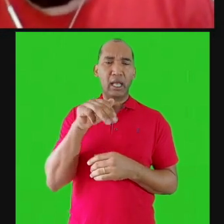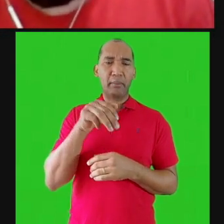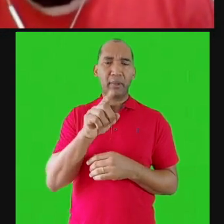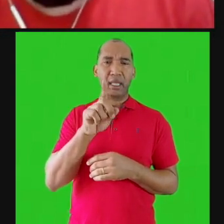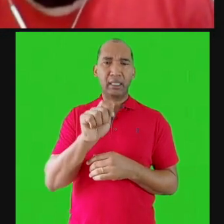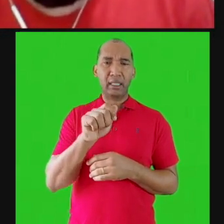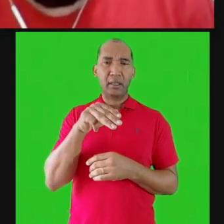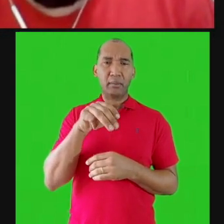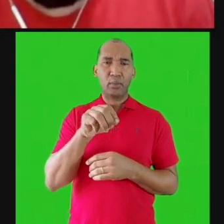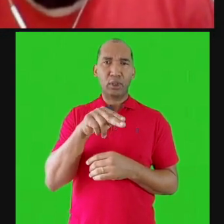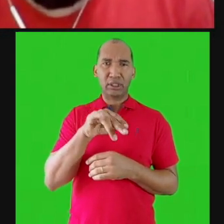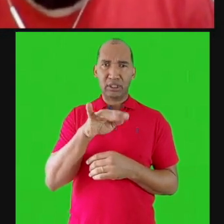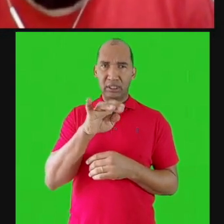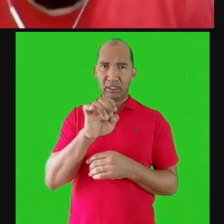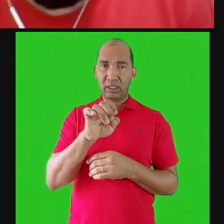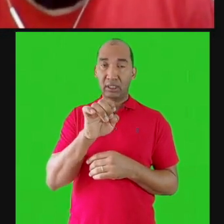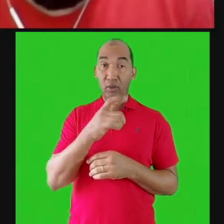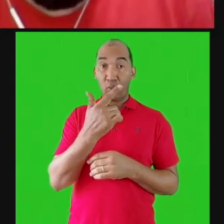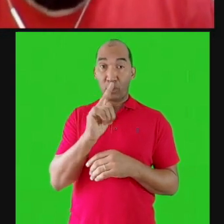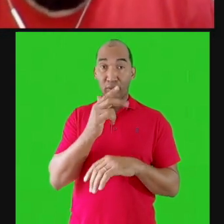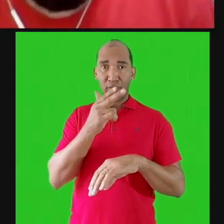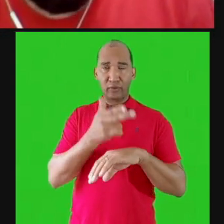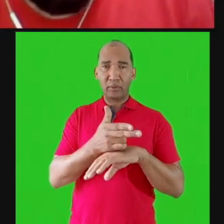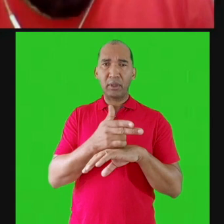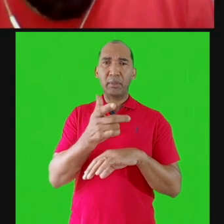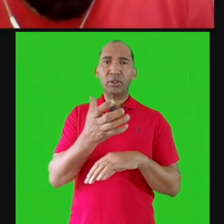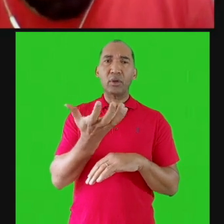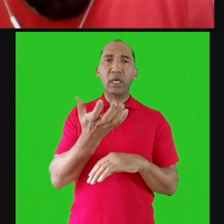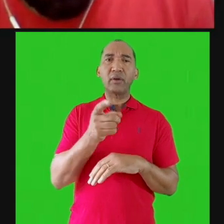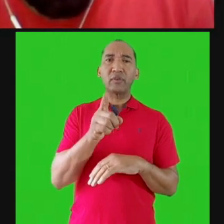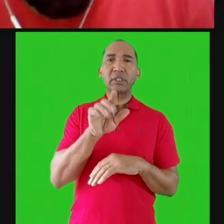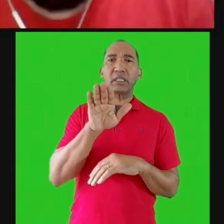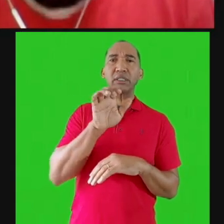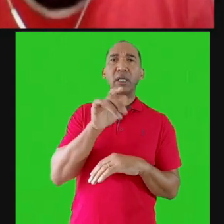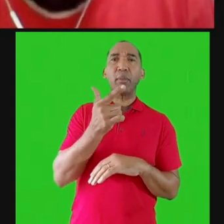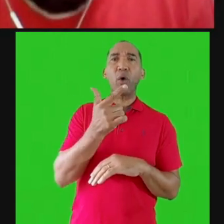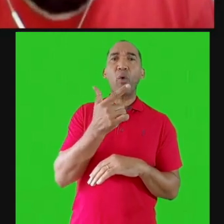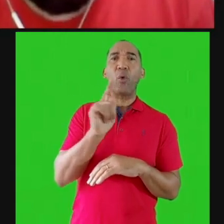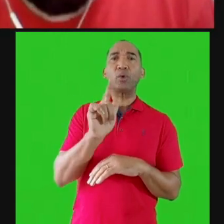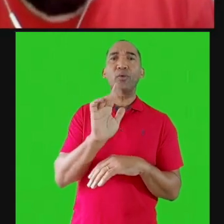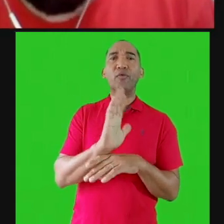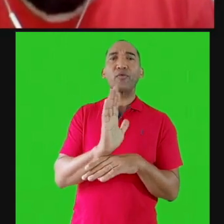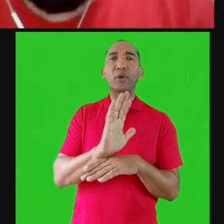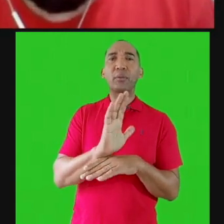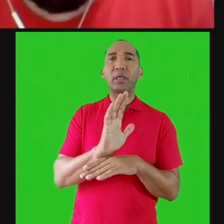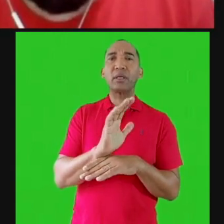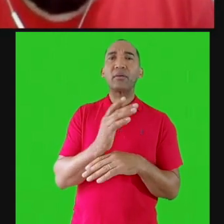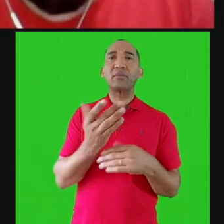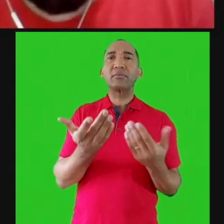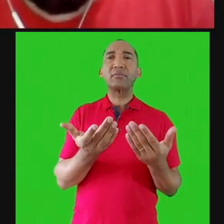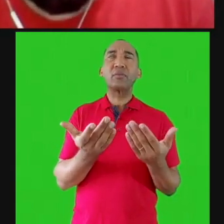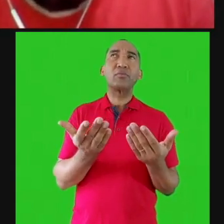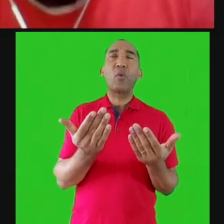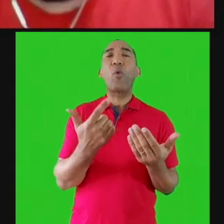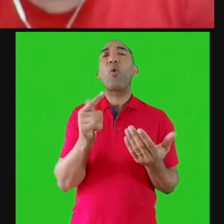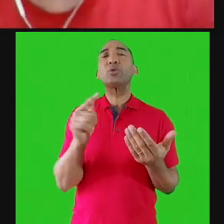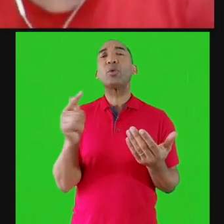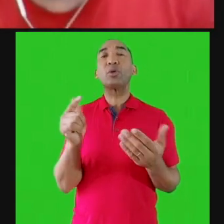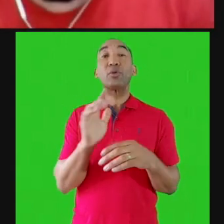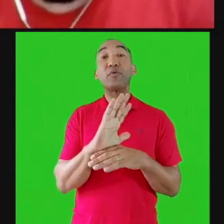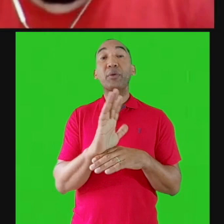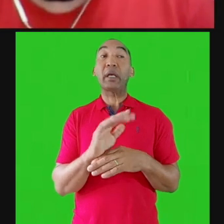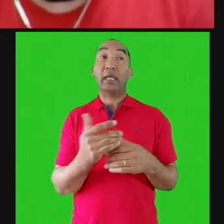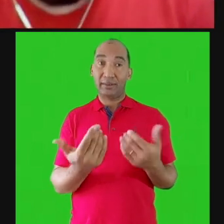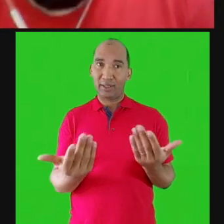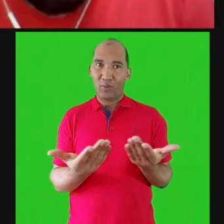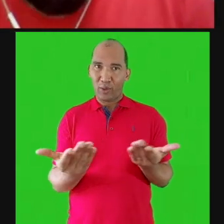a pouco, mas vamos parar aqui um minutinho, porque eu quero que você chame outro filme para a gente poder exibir. O que vem aí agora? Eu vou chamar